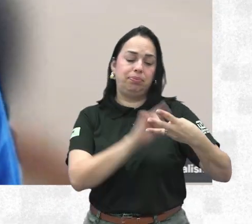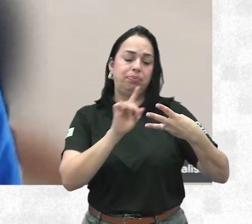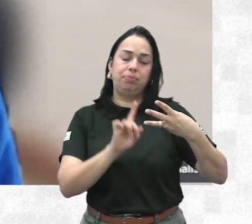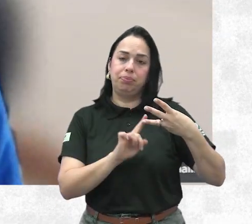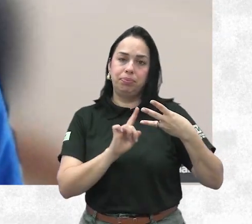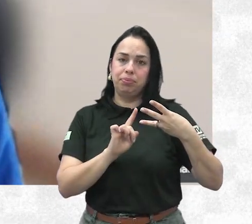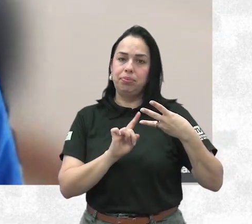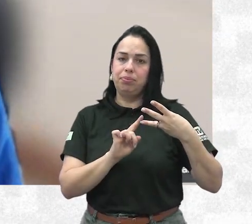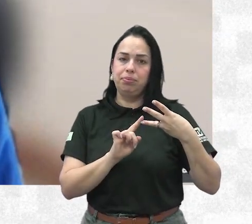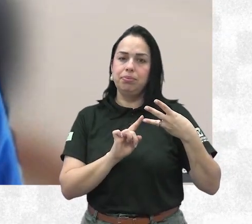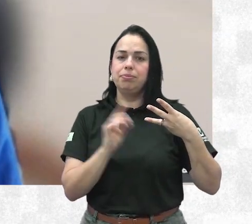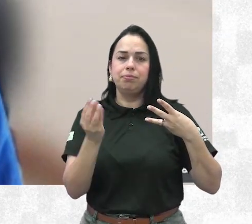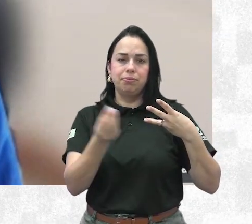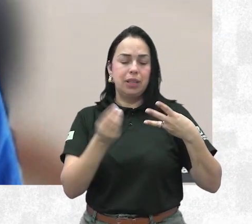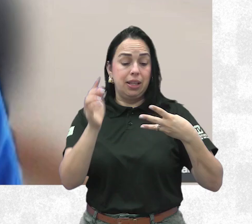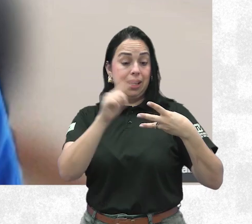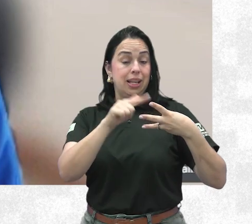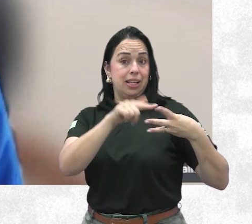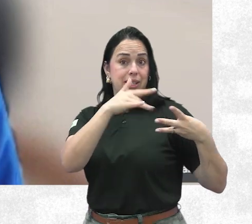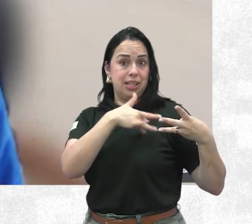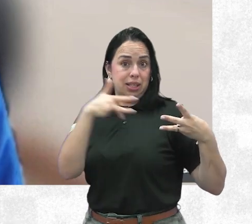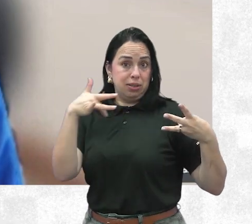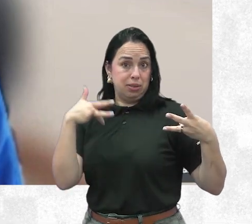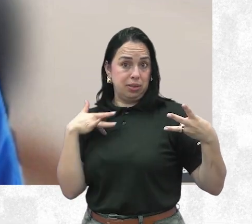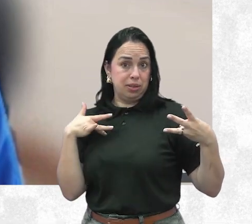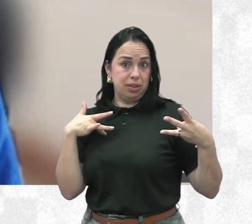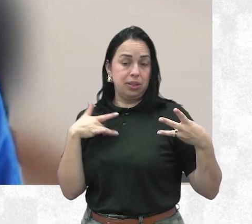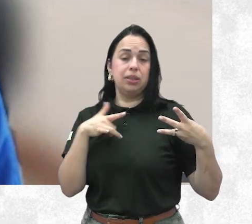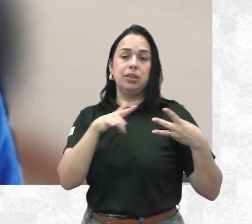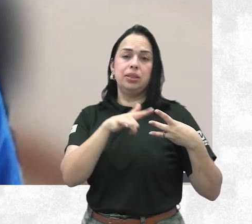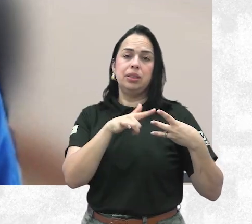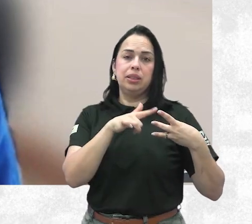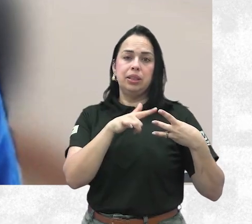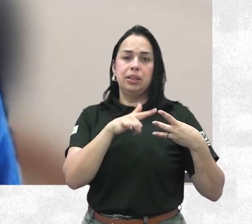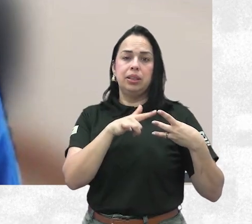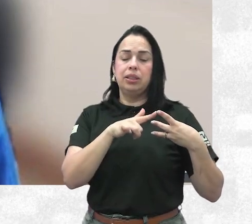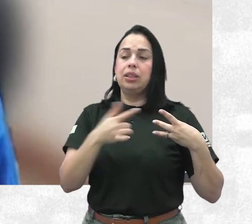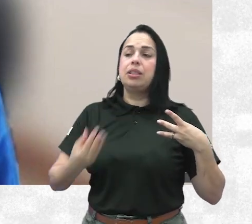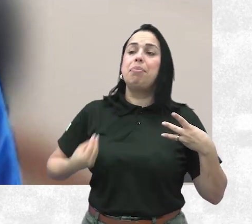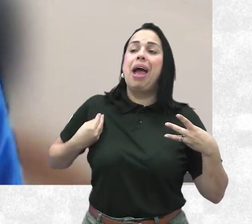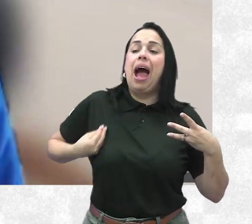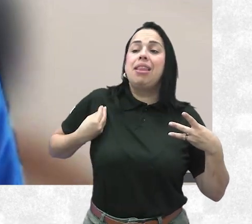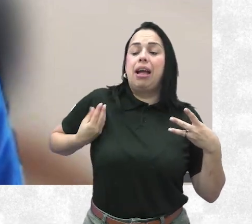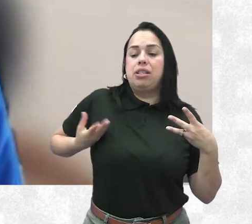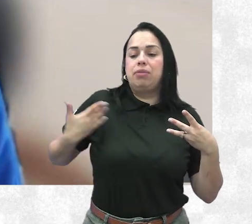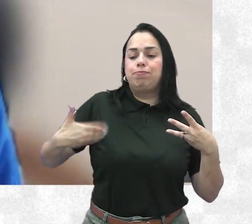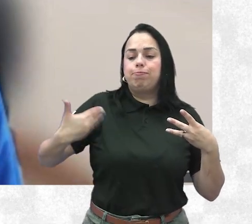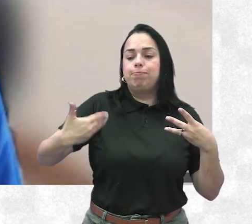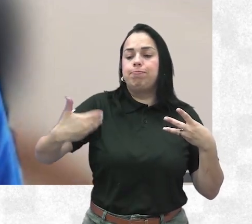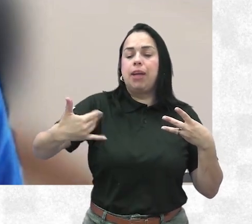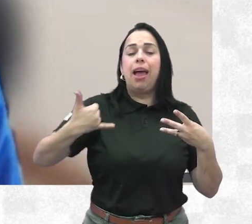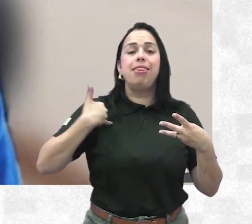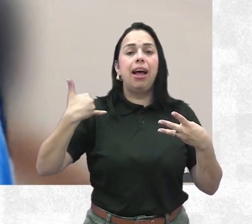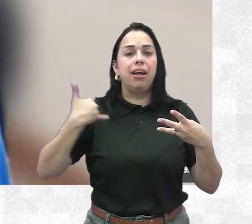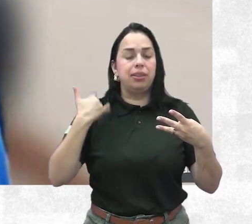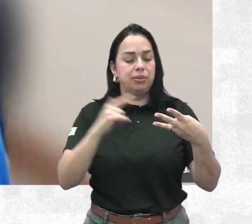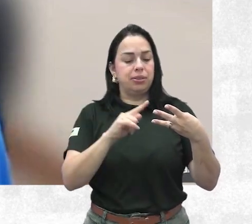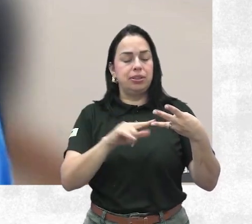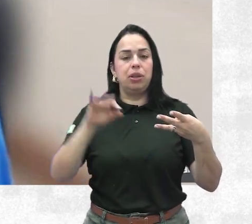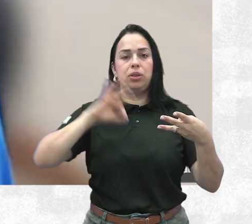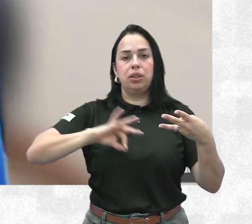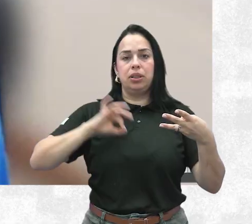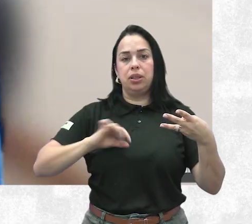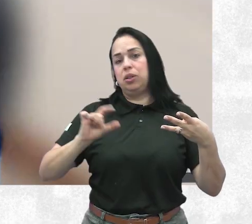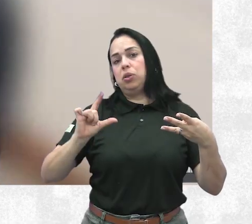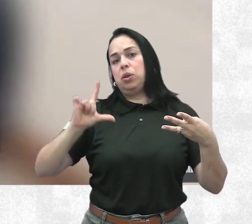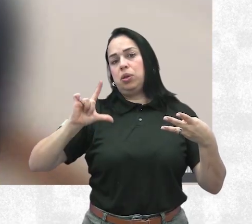Na parte da saúde entram os indicadores de longevidade da população e na parte